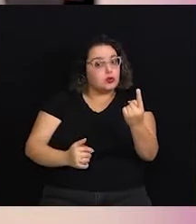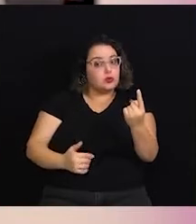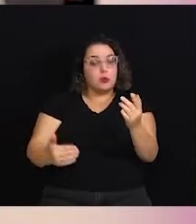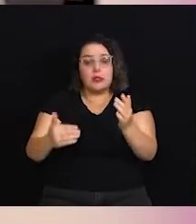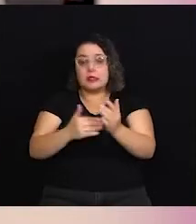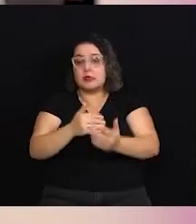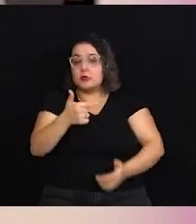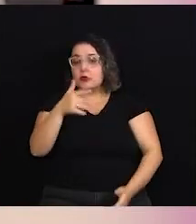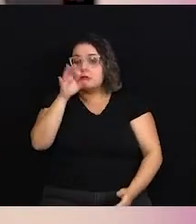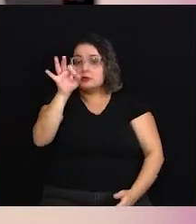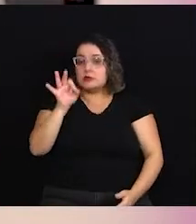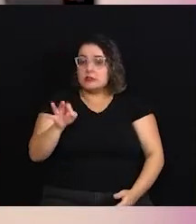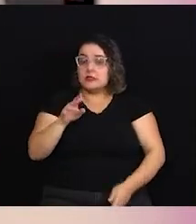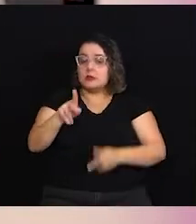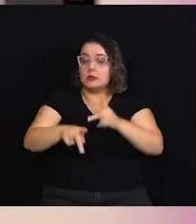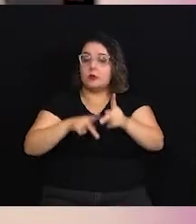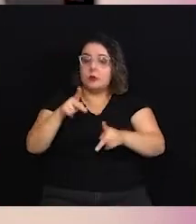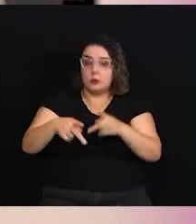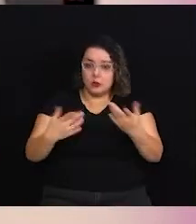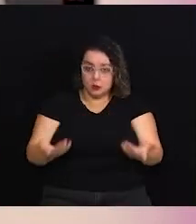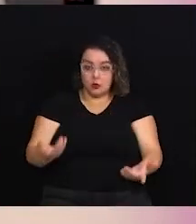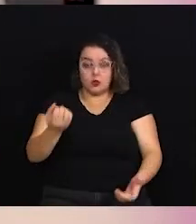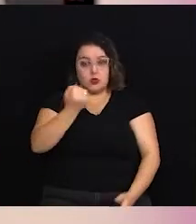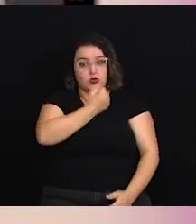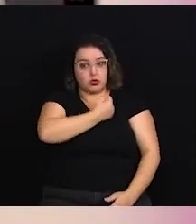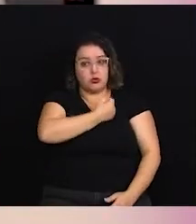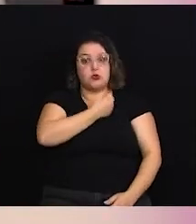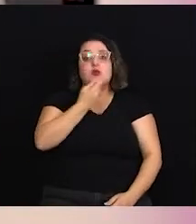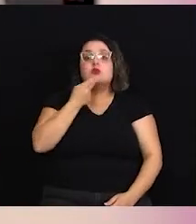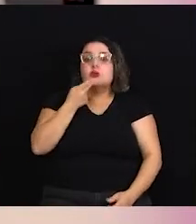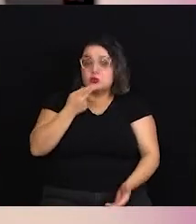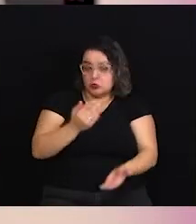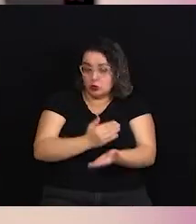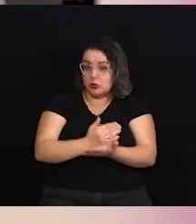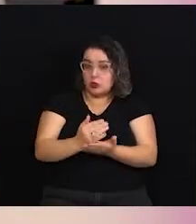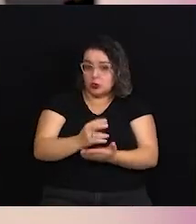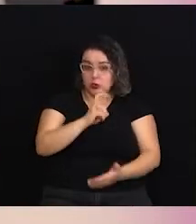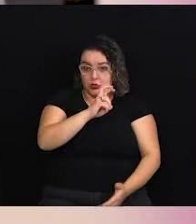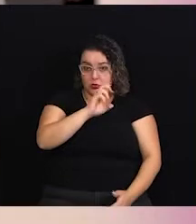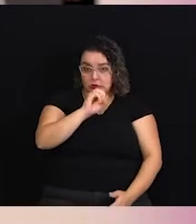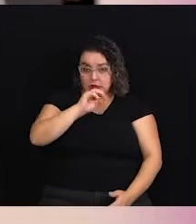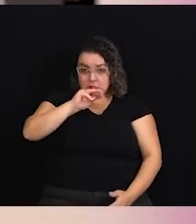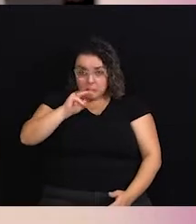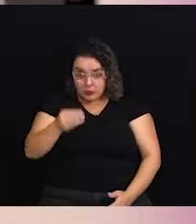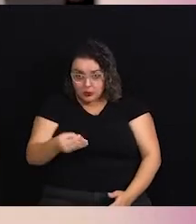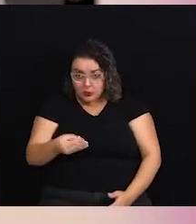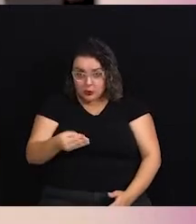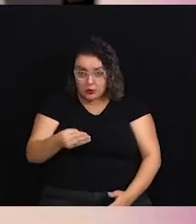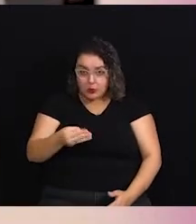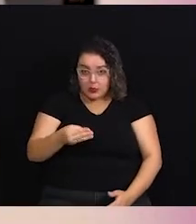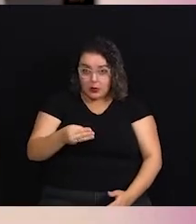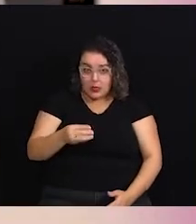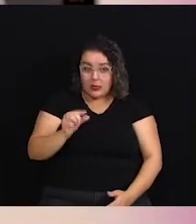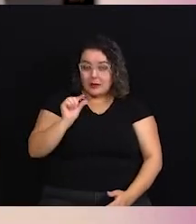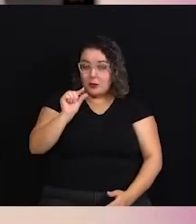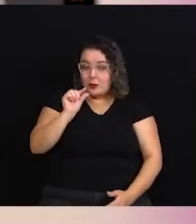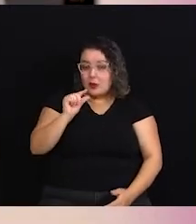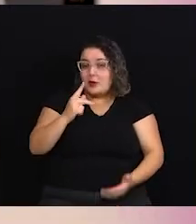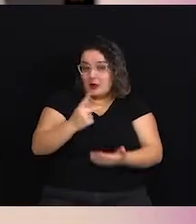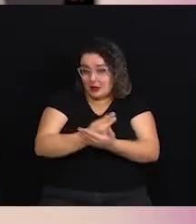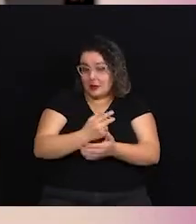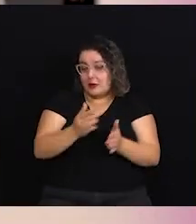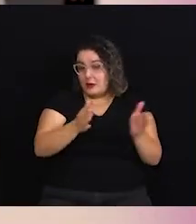a dois por cento da população é os números que você passou inicialmente de 50 milhões letal um pouquinho